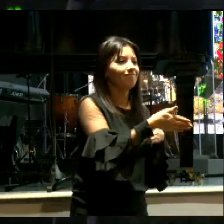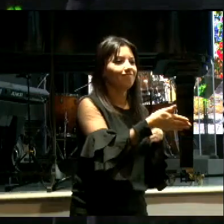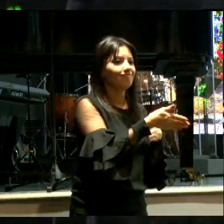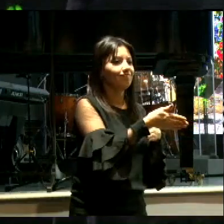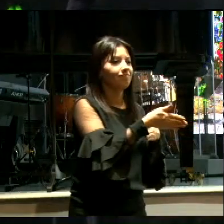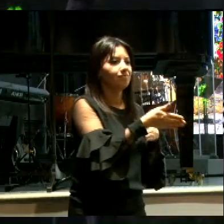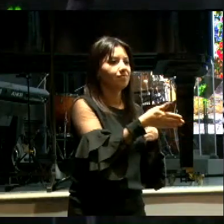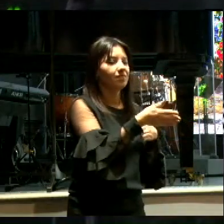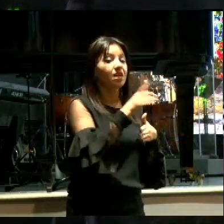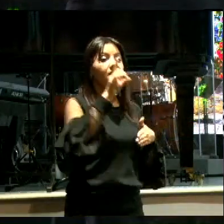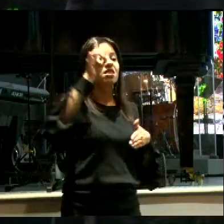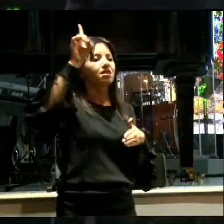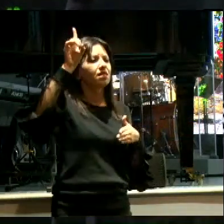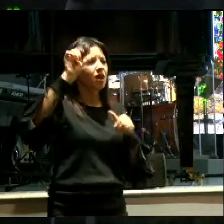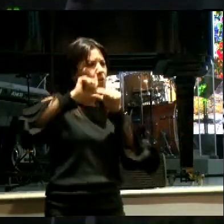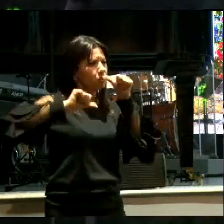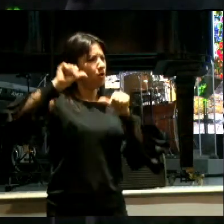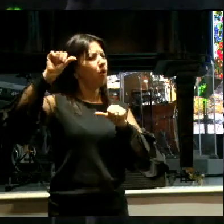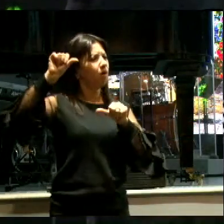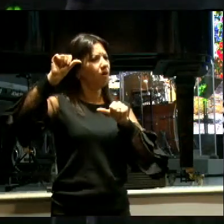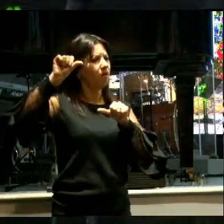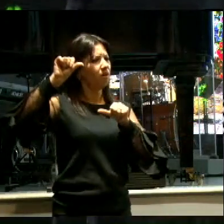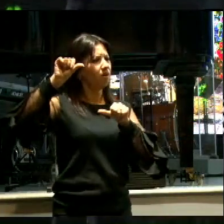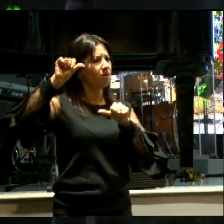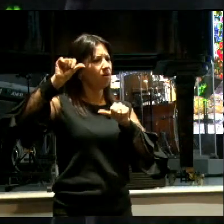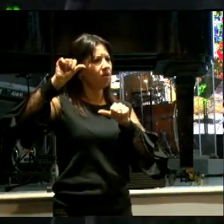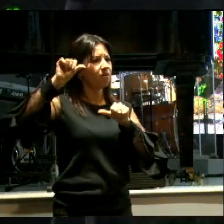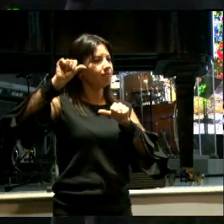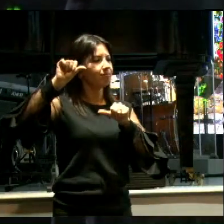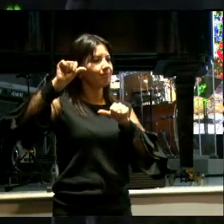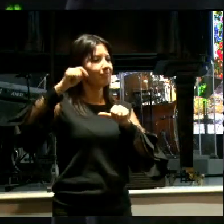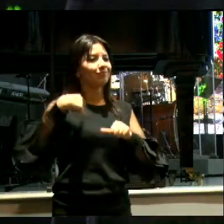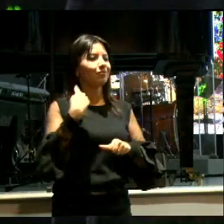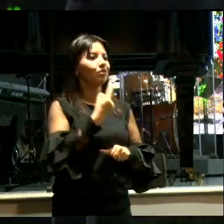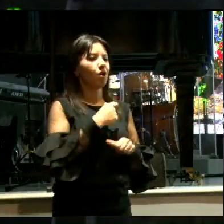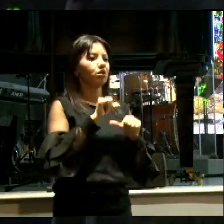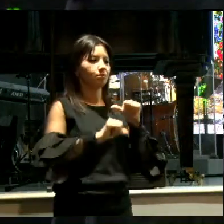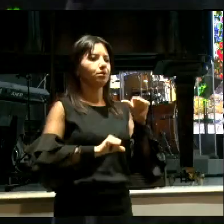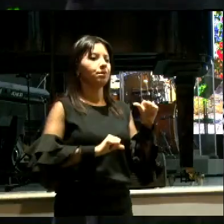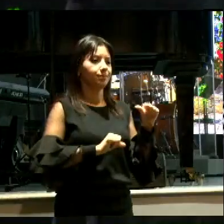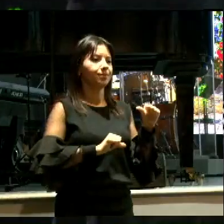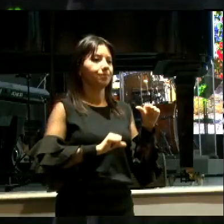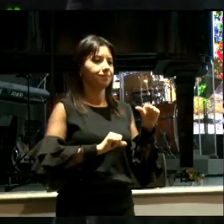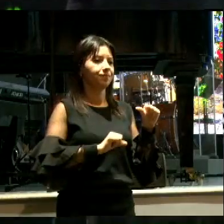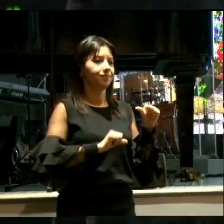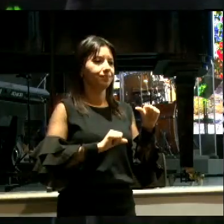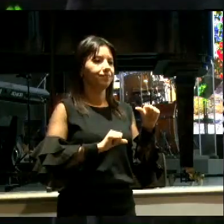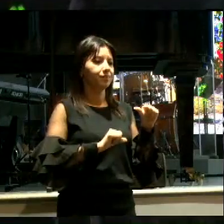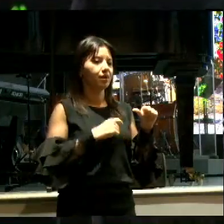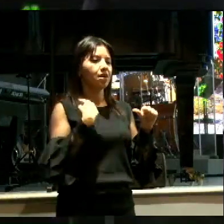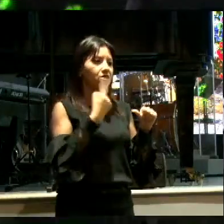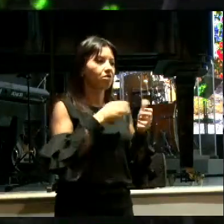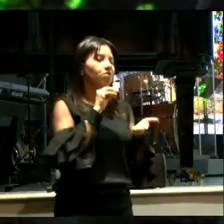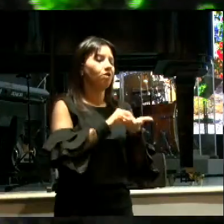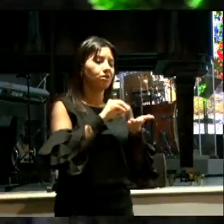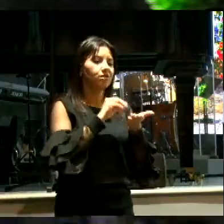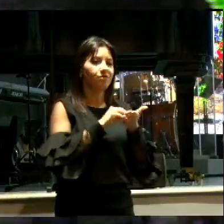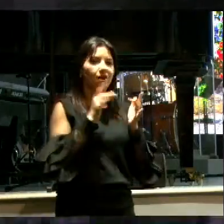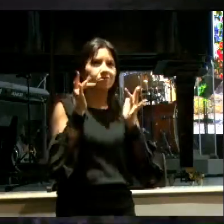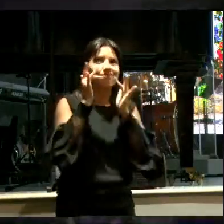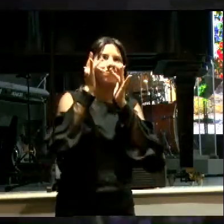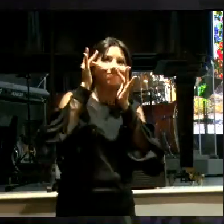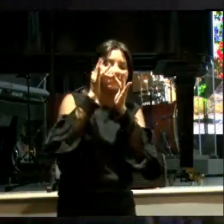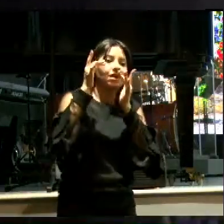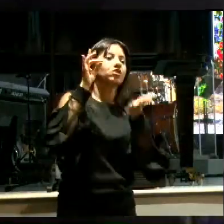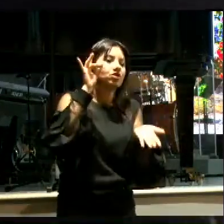O Deus é o mesmo, só que nós é que estamos mudando, e nós precisamos reagir. E eles falaram: tia, o que que